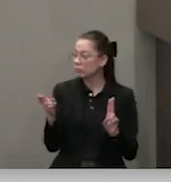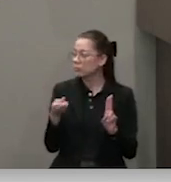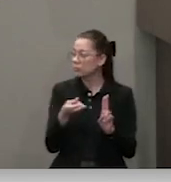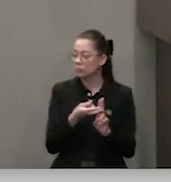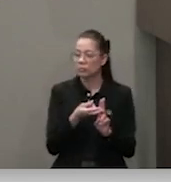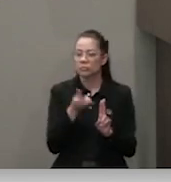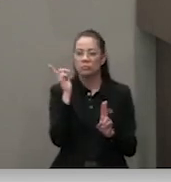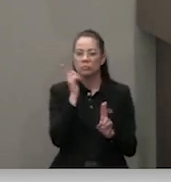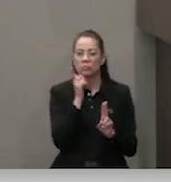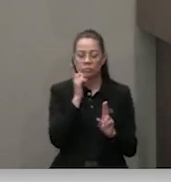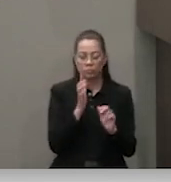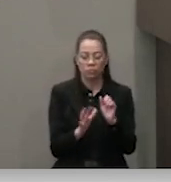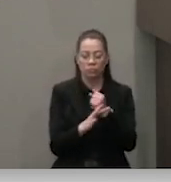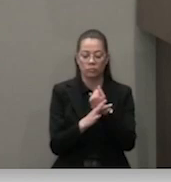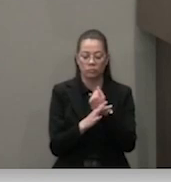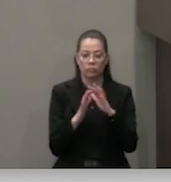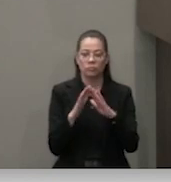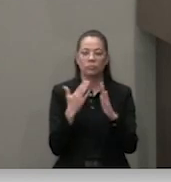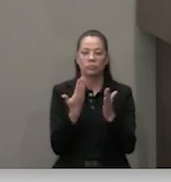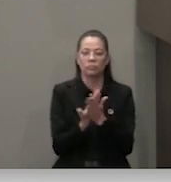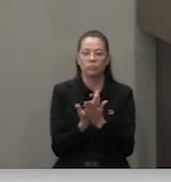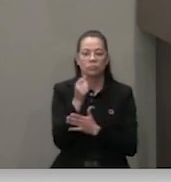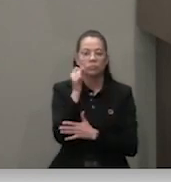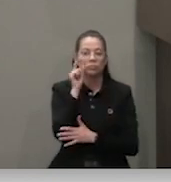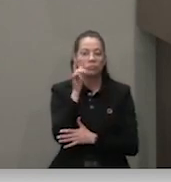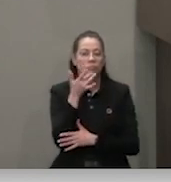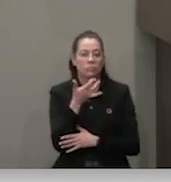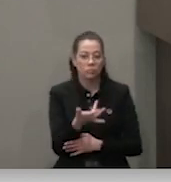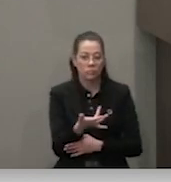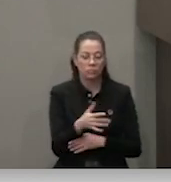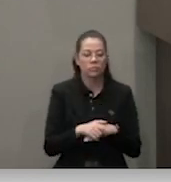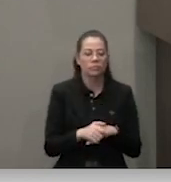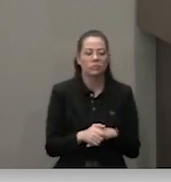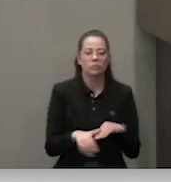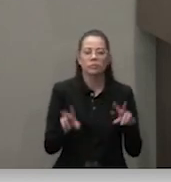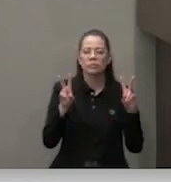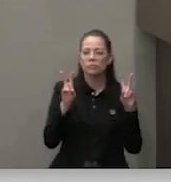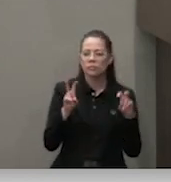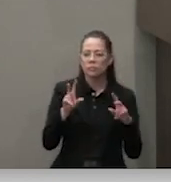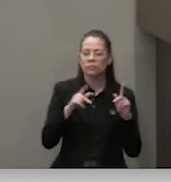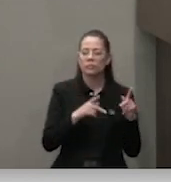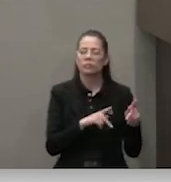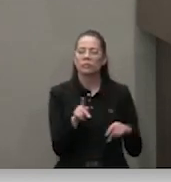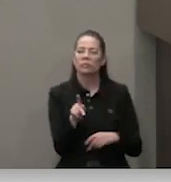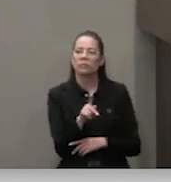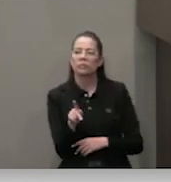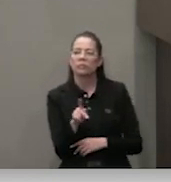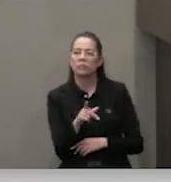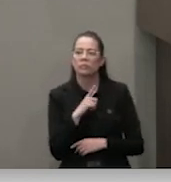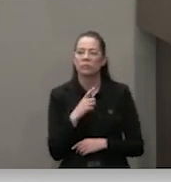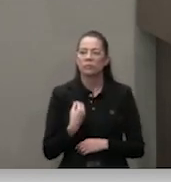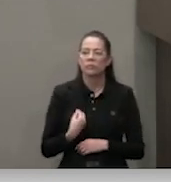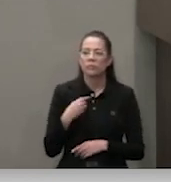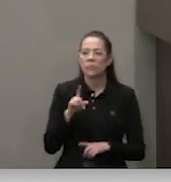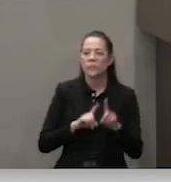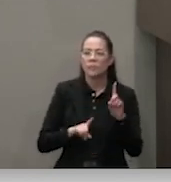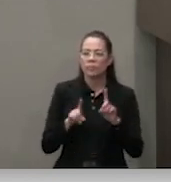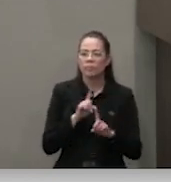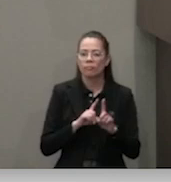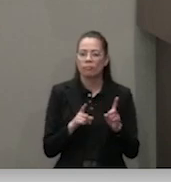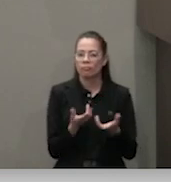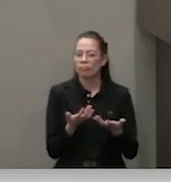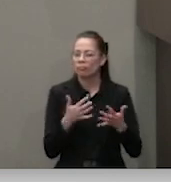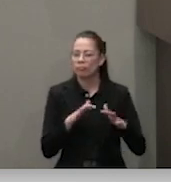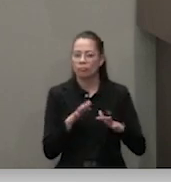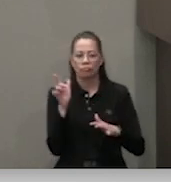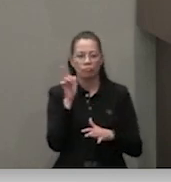para garantir escola em tempo integral quando a gente fala da questão dos professores professores que tem alguns Kell que Ainda não